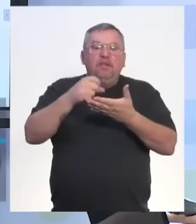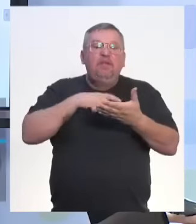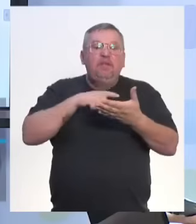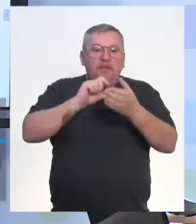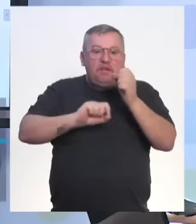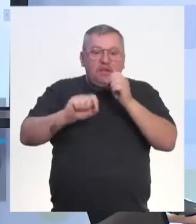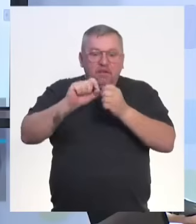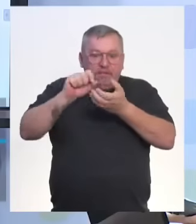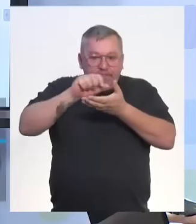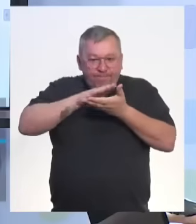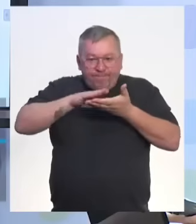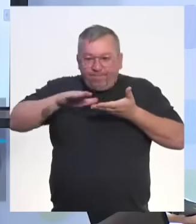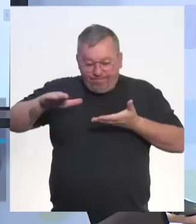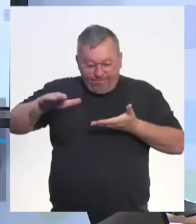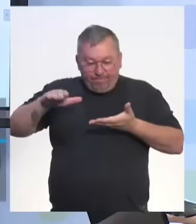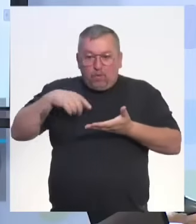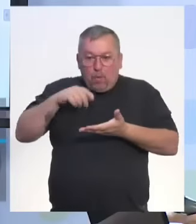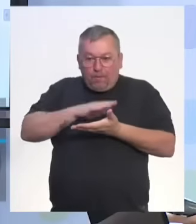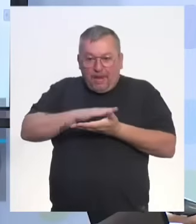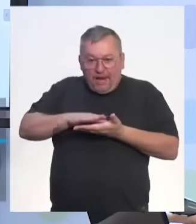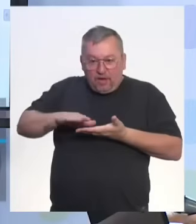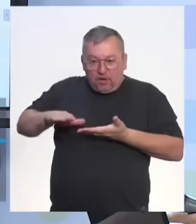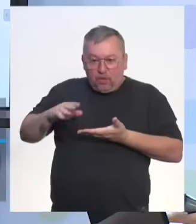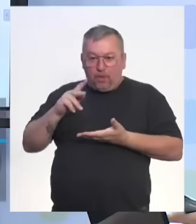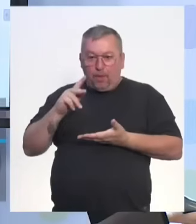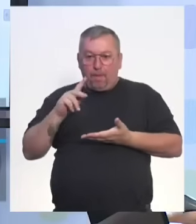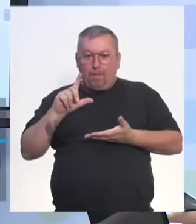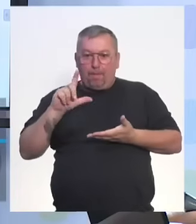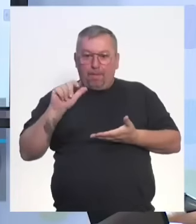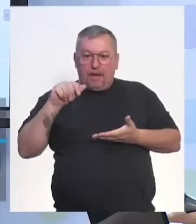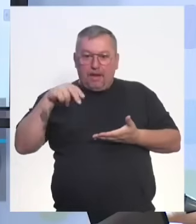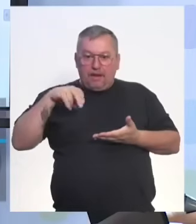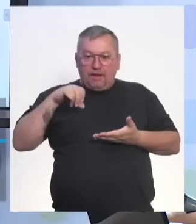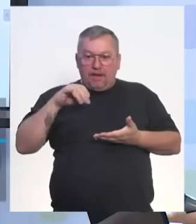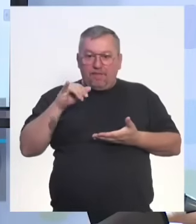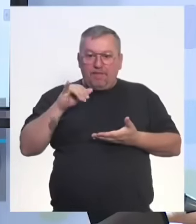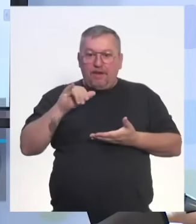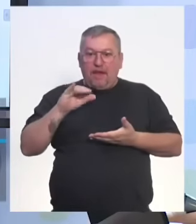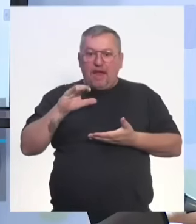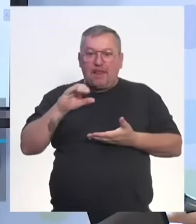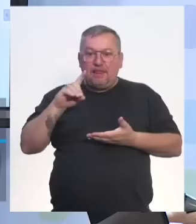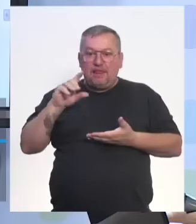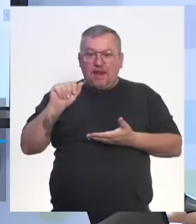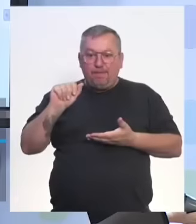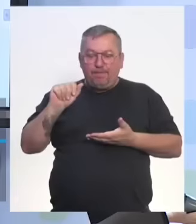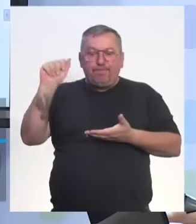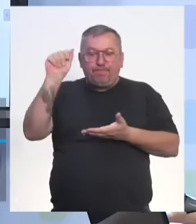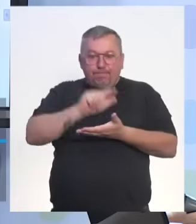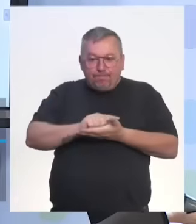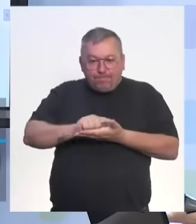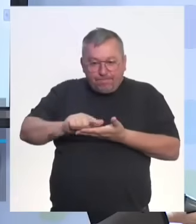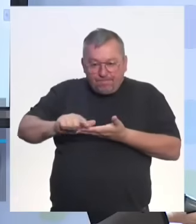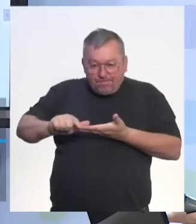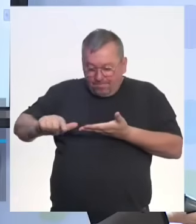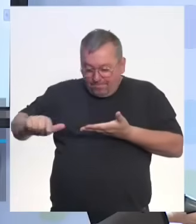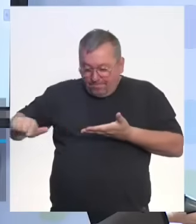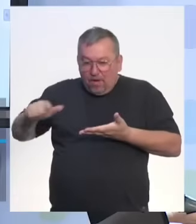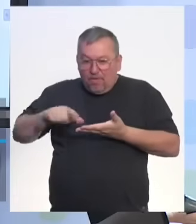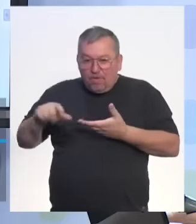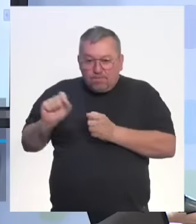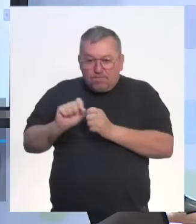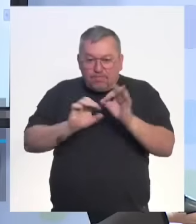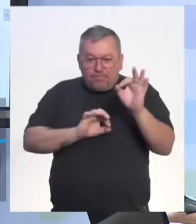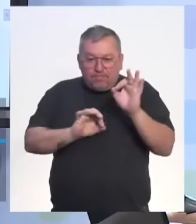parte planificada. Nós vamos falar bastante sobre isso hoje, né? Você ter essa parte planificada e você desenvolver a construção